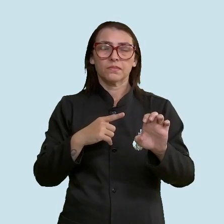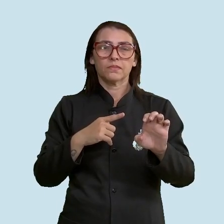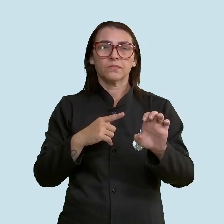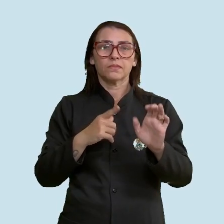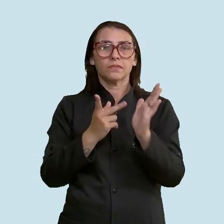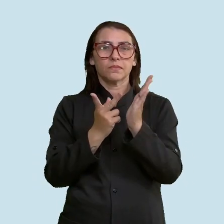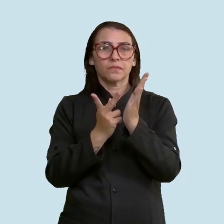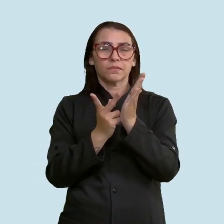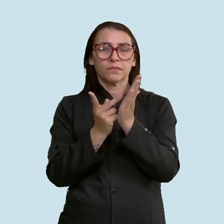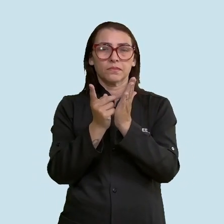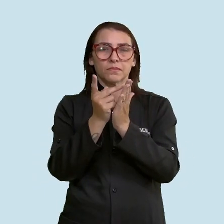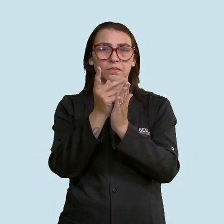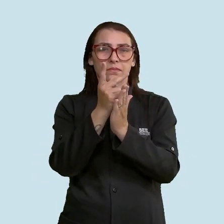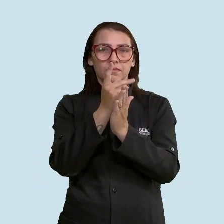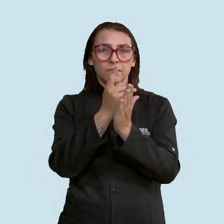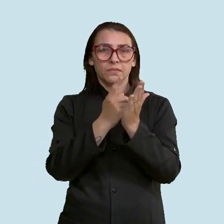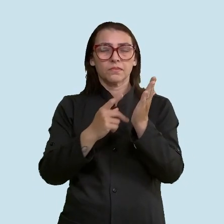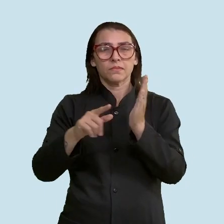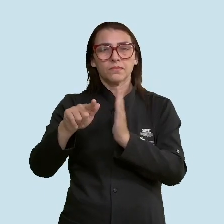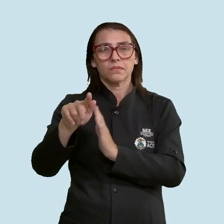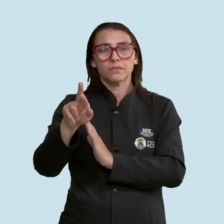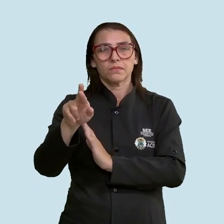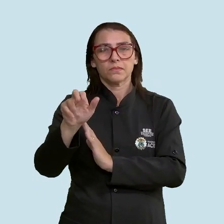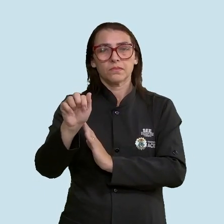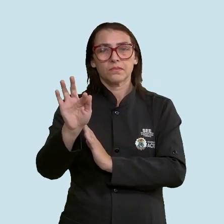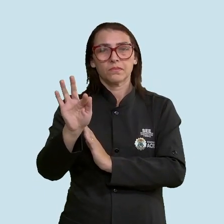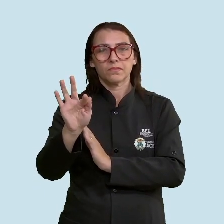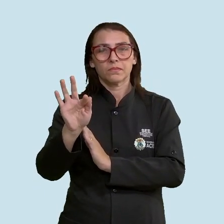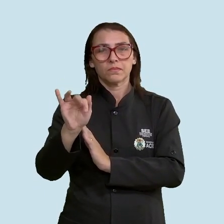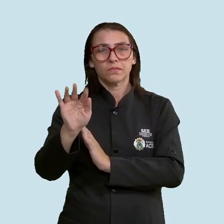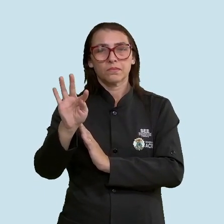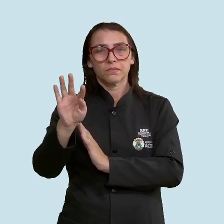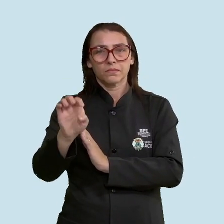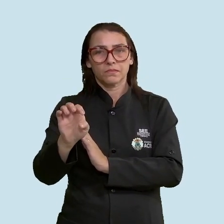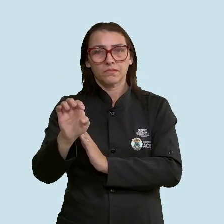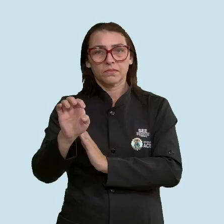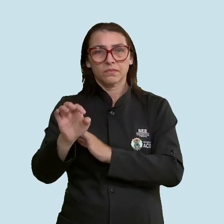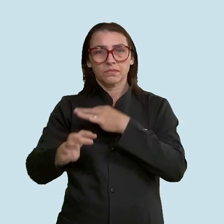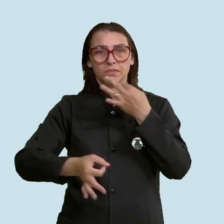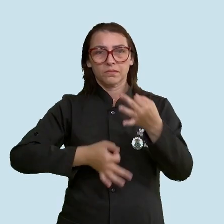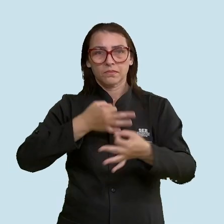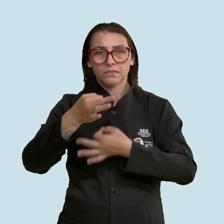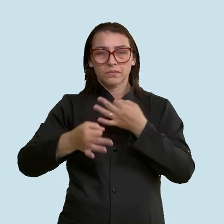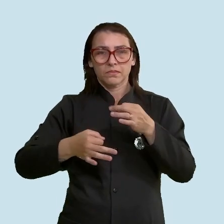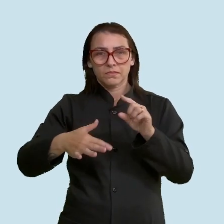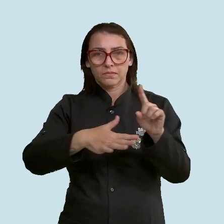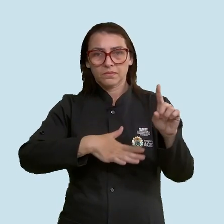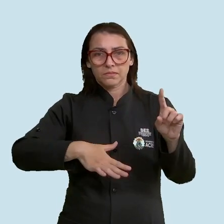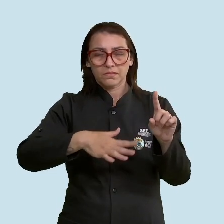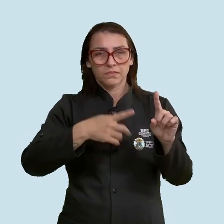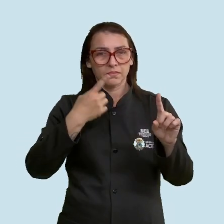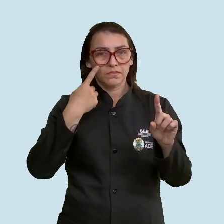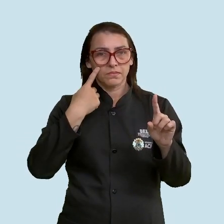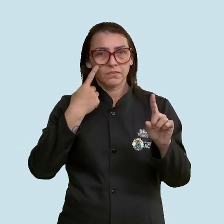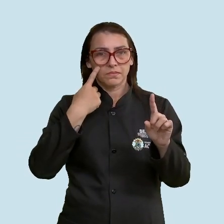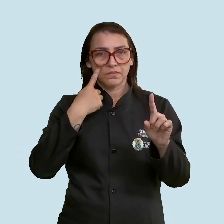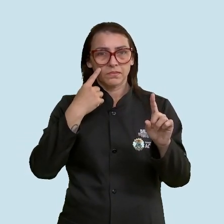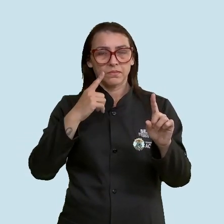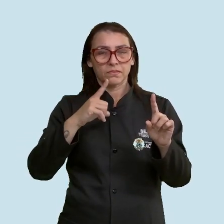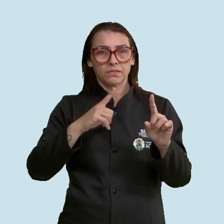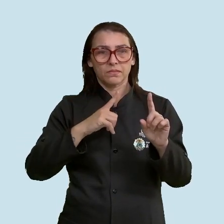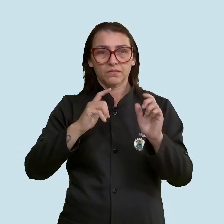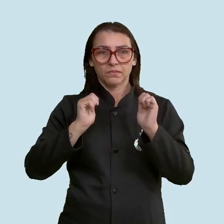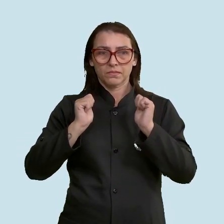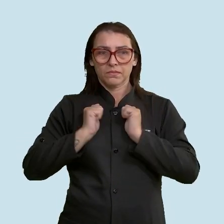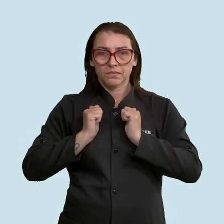muito questionador, ele traz muitas críticas para a sociedade olhar e ter essa postura